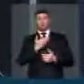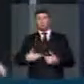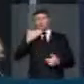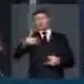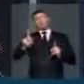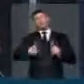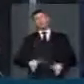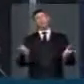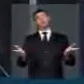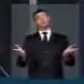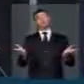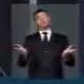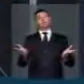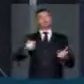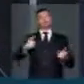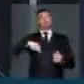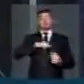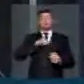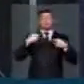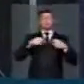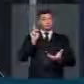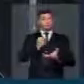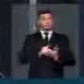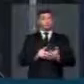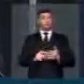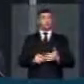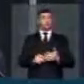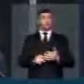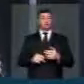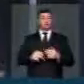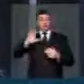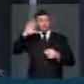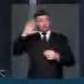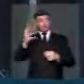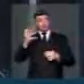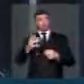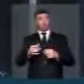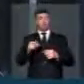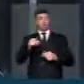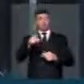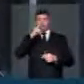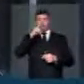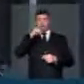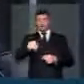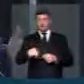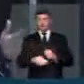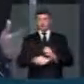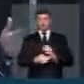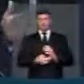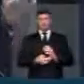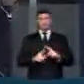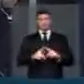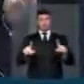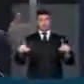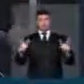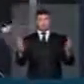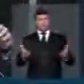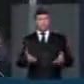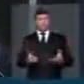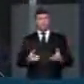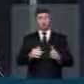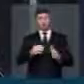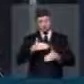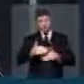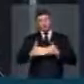Nós precisamos, na verdade, corrigir essa falha. Agora, na medida que nós